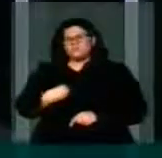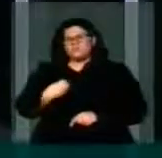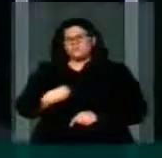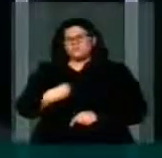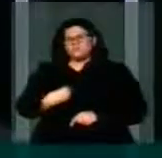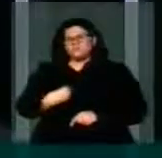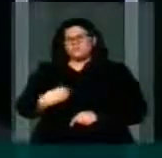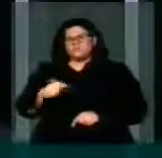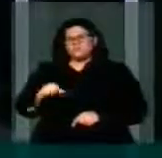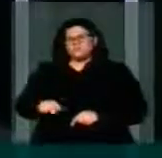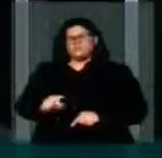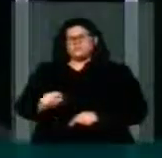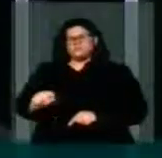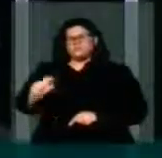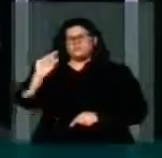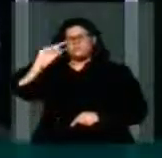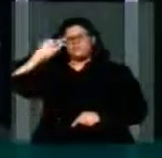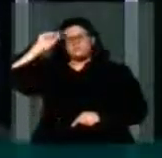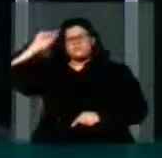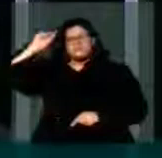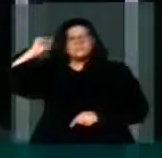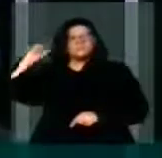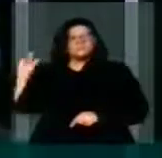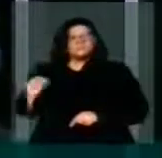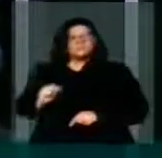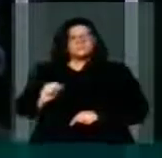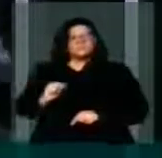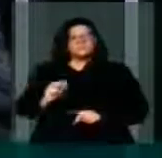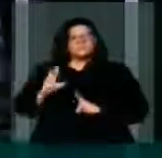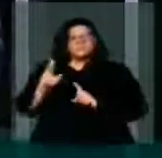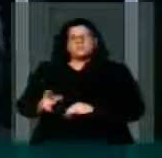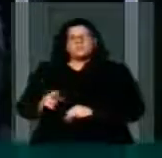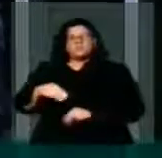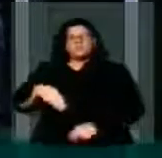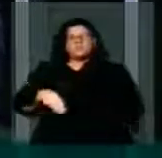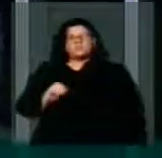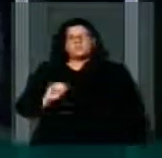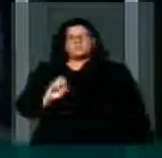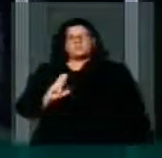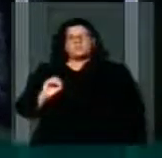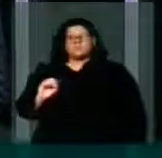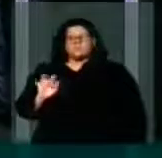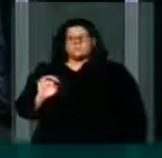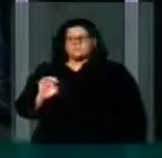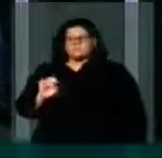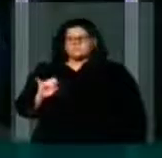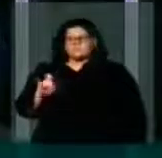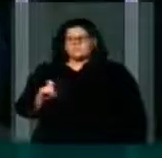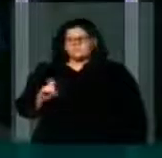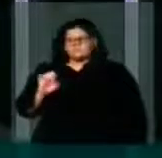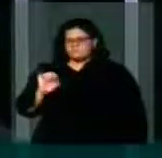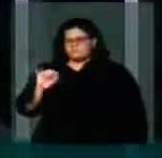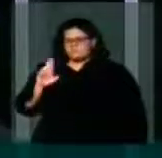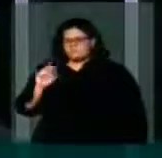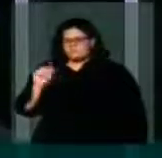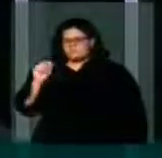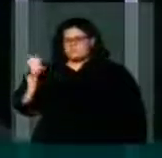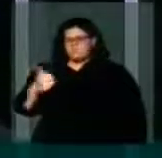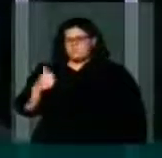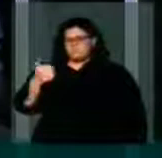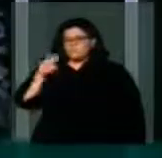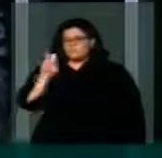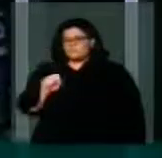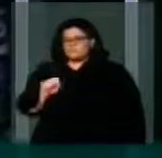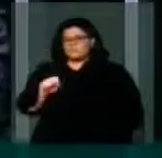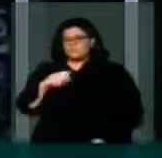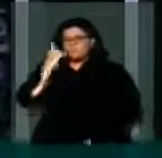10 mandatos, ou como nosso nobre deputado Miro Teixeira, 11 mandatos, né? Claro que o desejo do coração de cada um de nós, os homens de bem, é querer